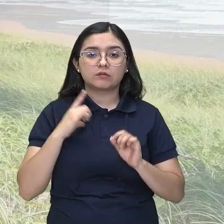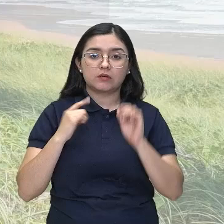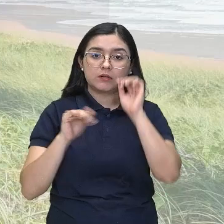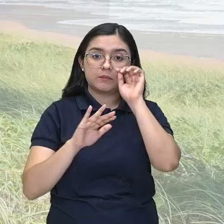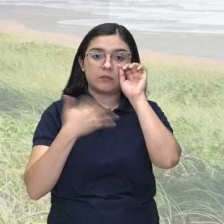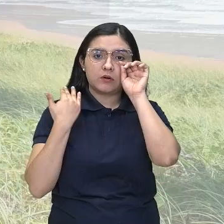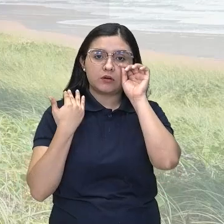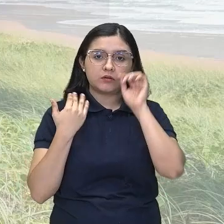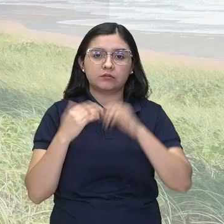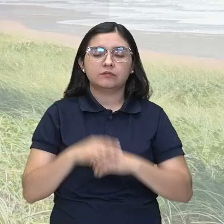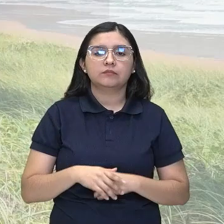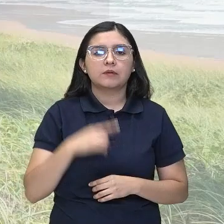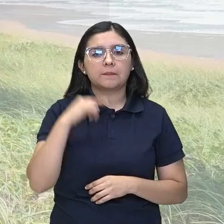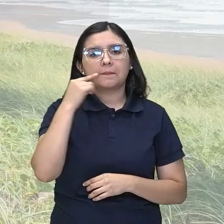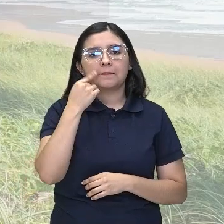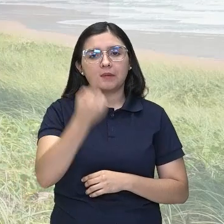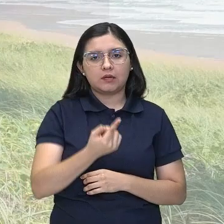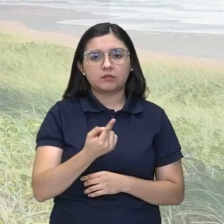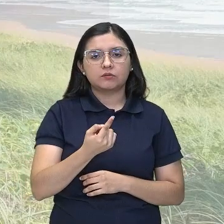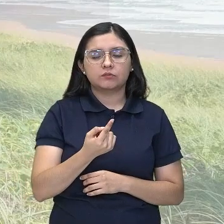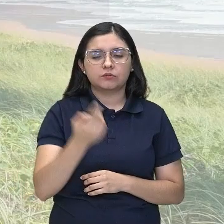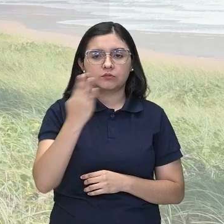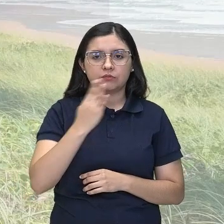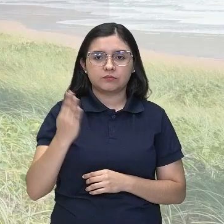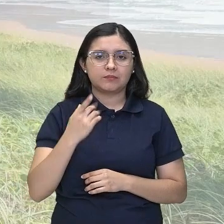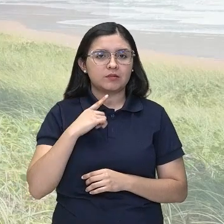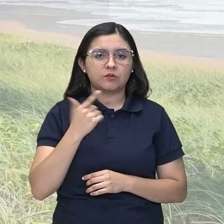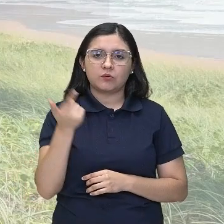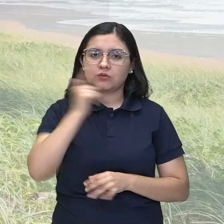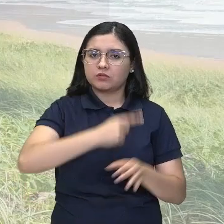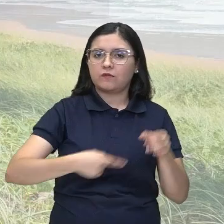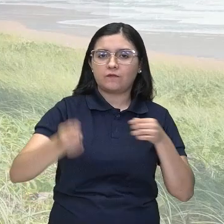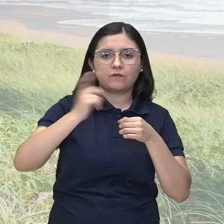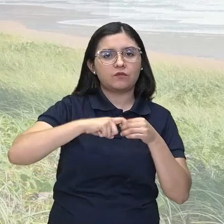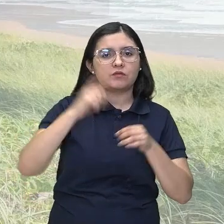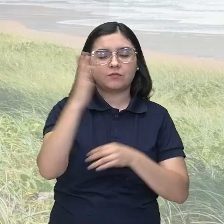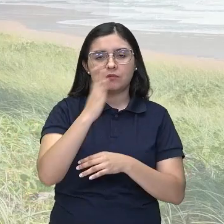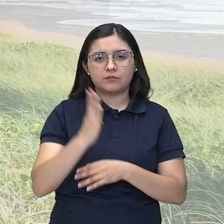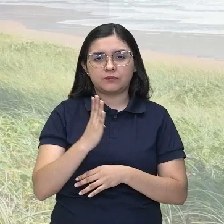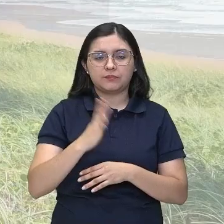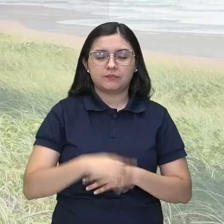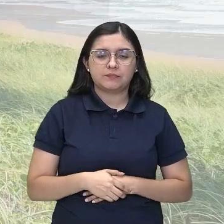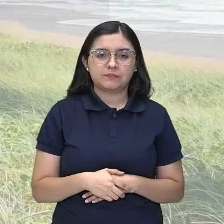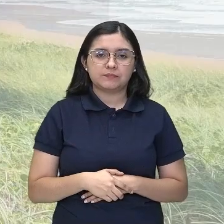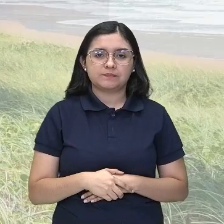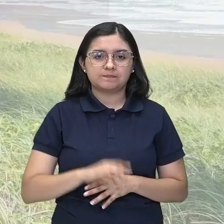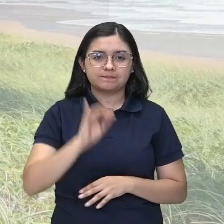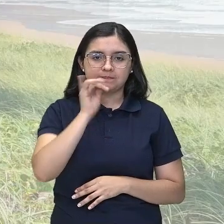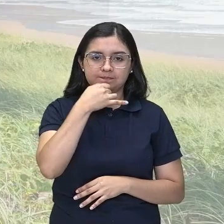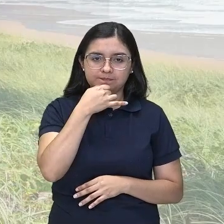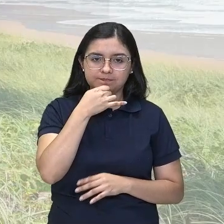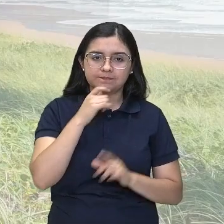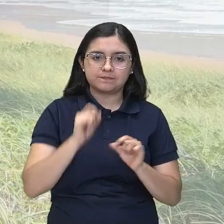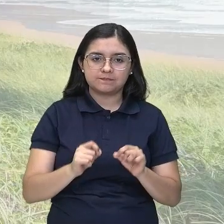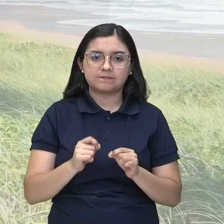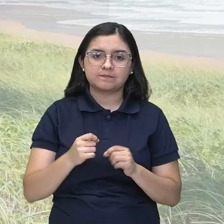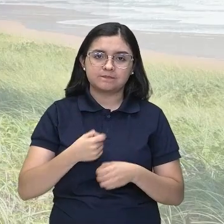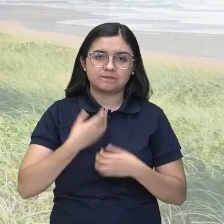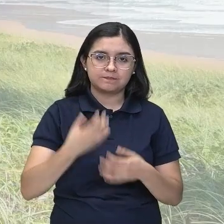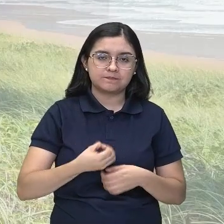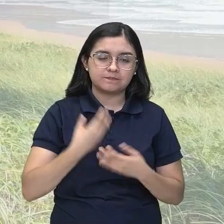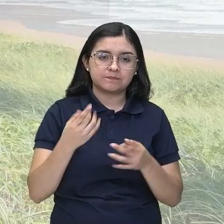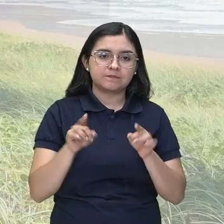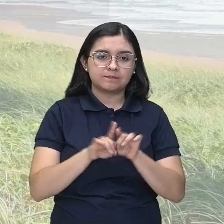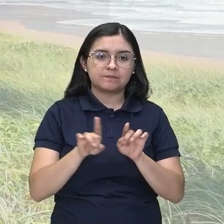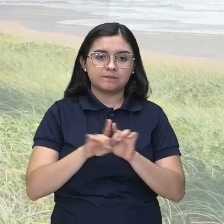morreu na costa ainda, né, mas sem tocar novamente a terra brasileira. Uma tristeza que o nosso poeta tenha morrido. A maioria dos